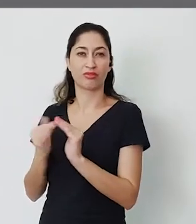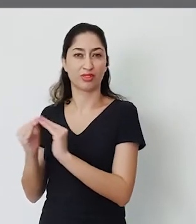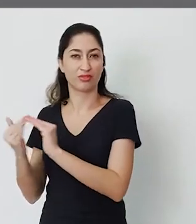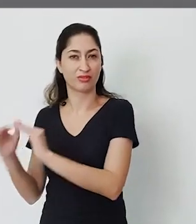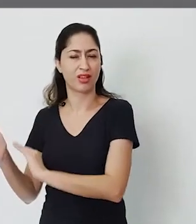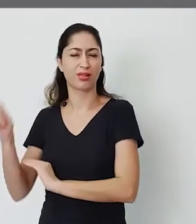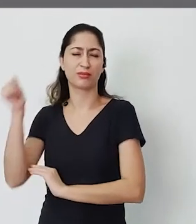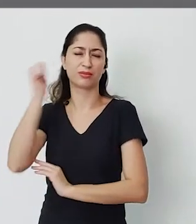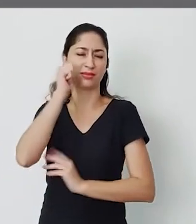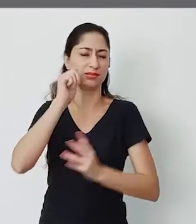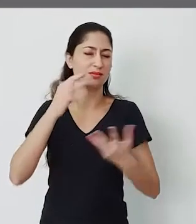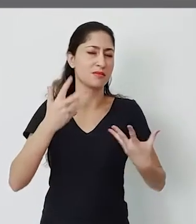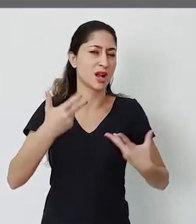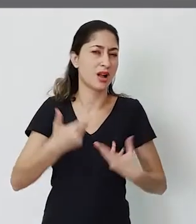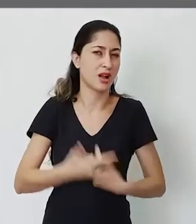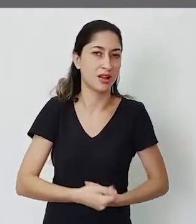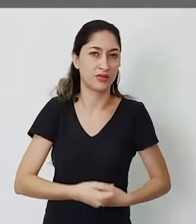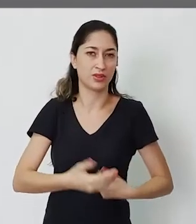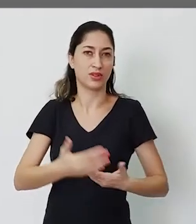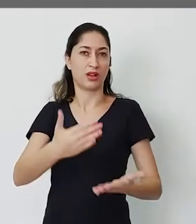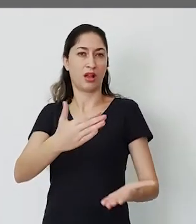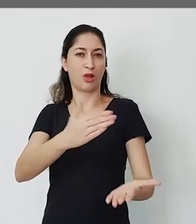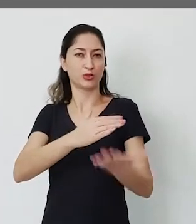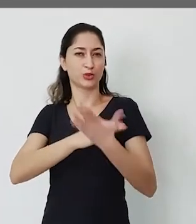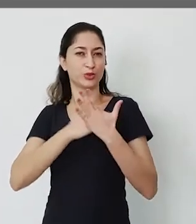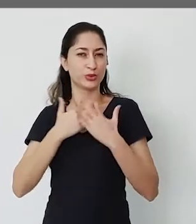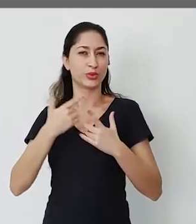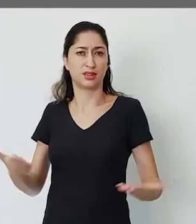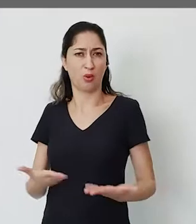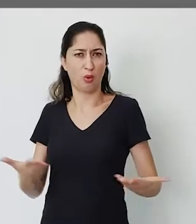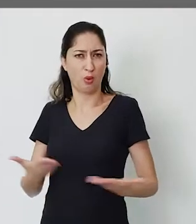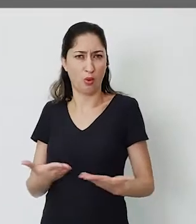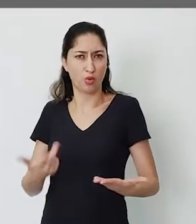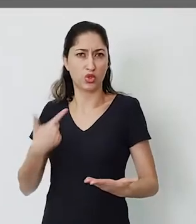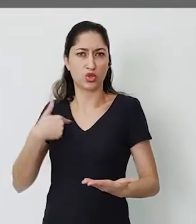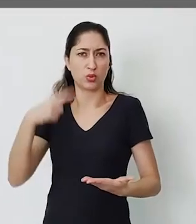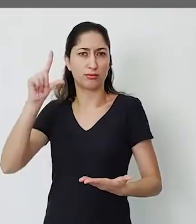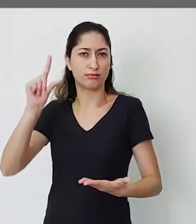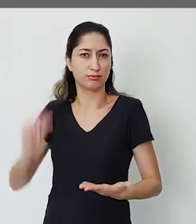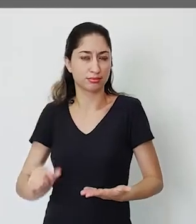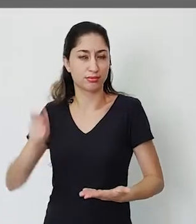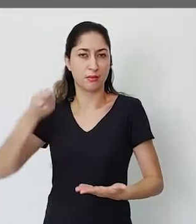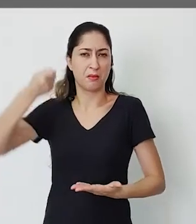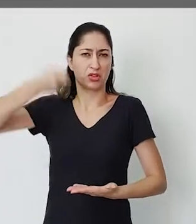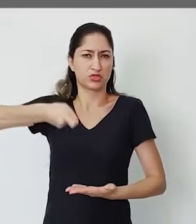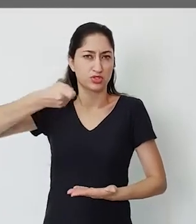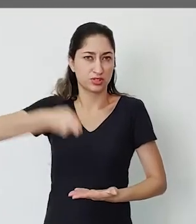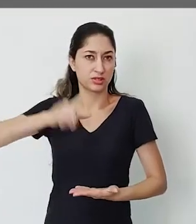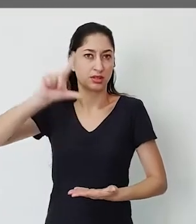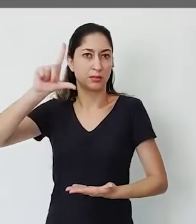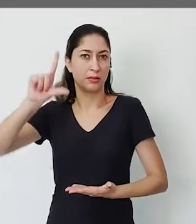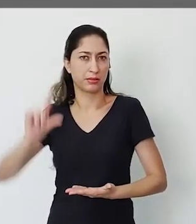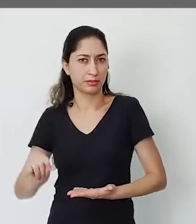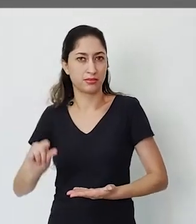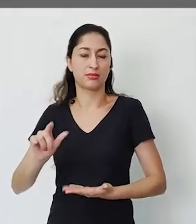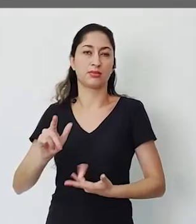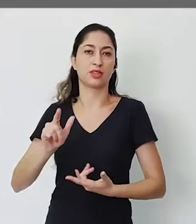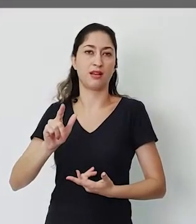de laboratório, né? Querendo ou não, a gente não tomava muita frente assim, em boa parte dessas ações que a gente desenvolvia.